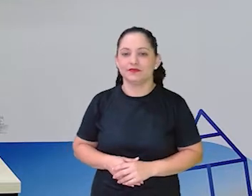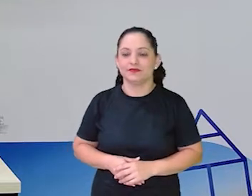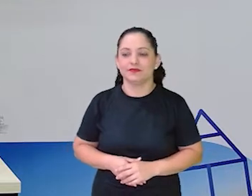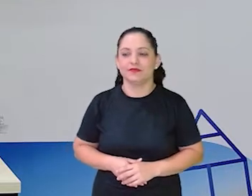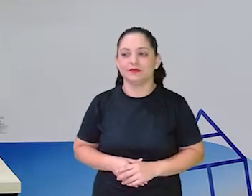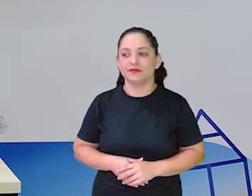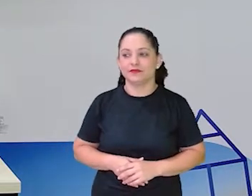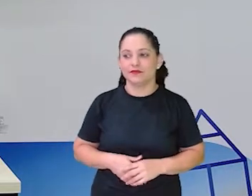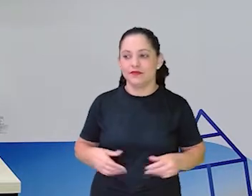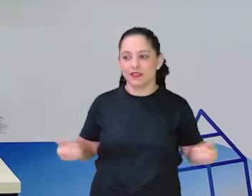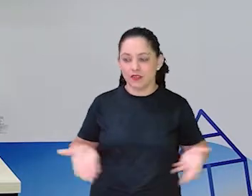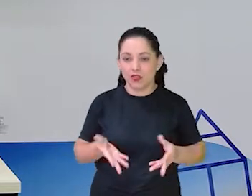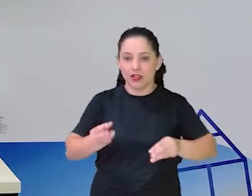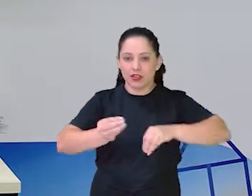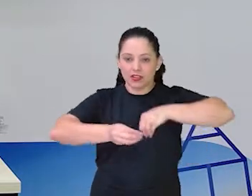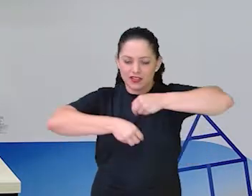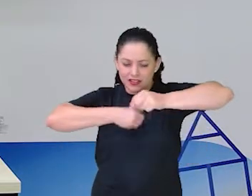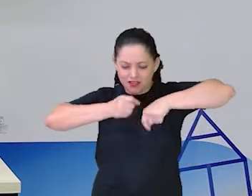Ó